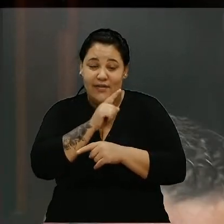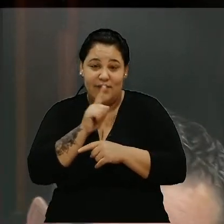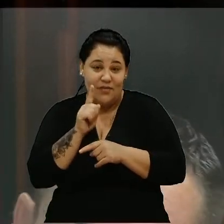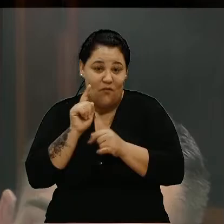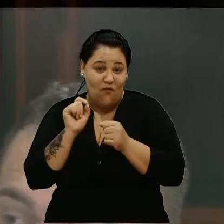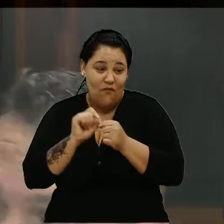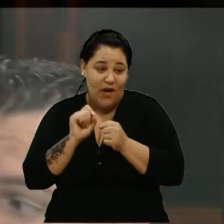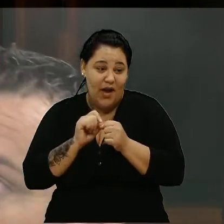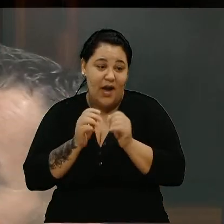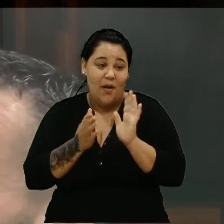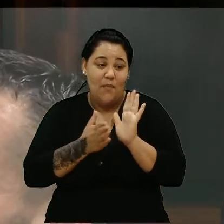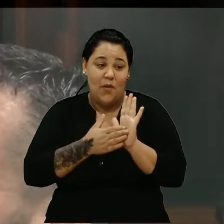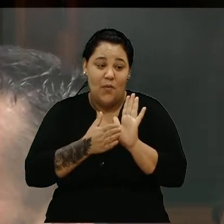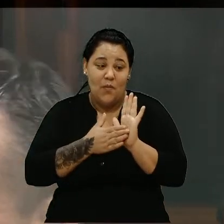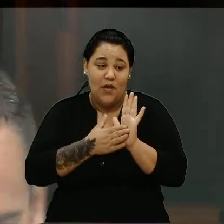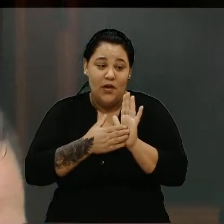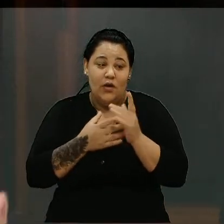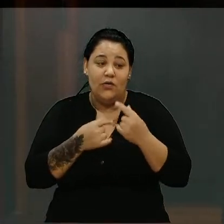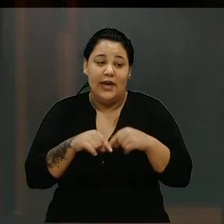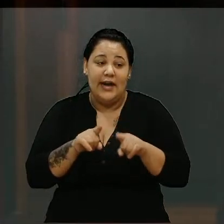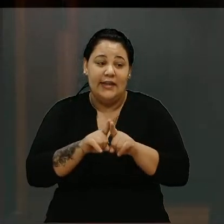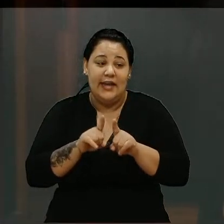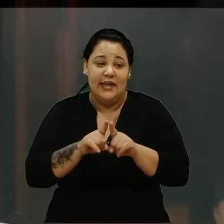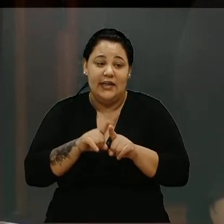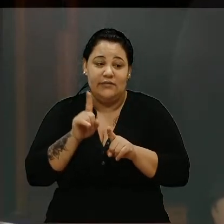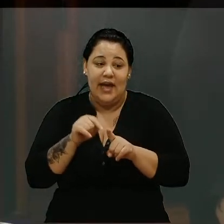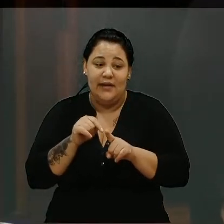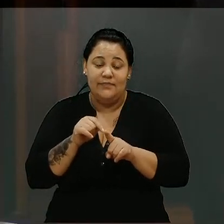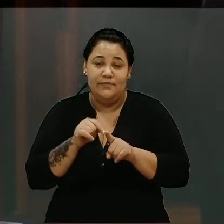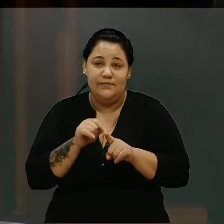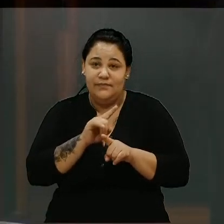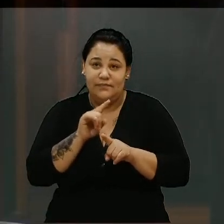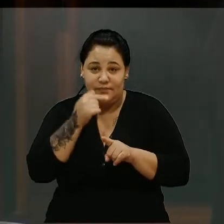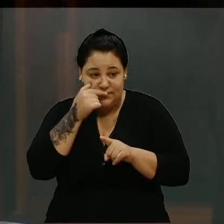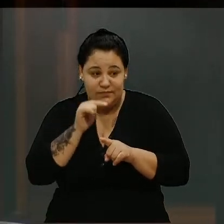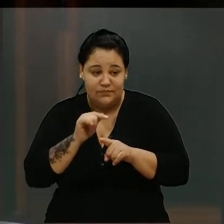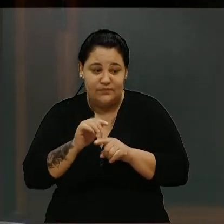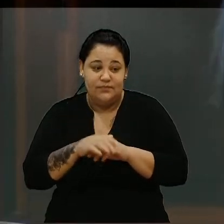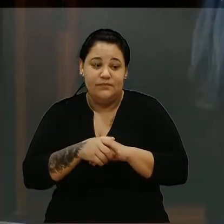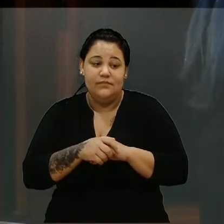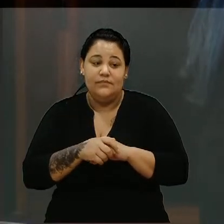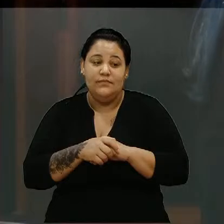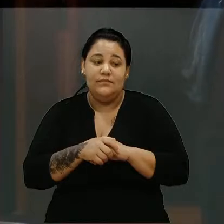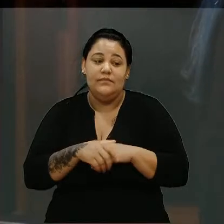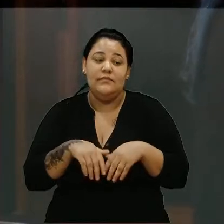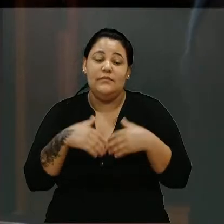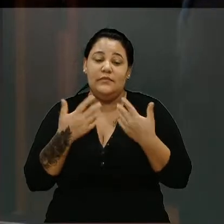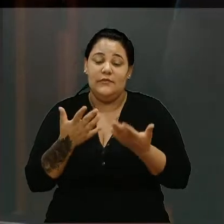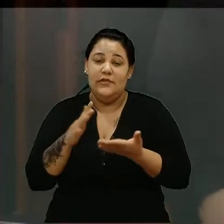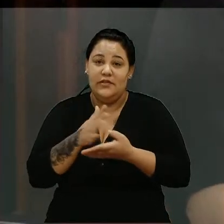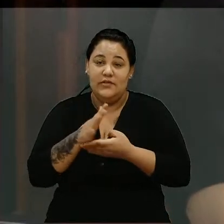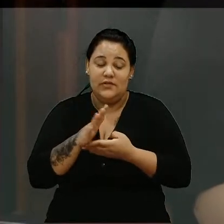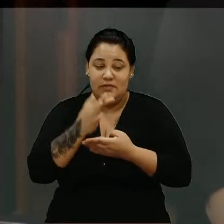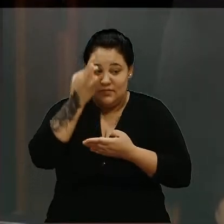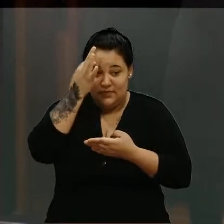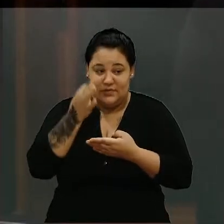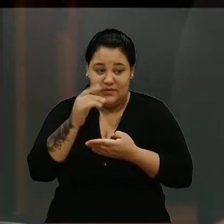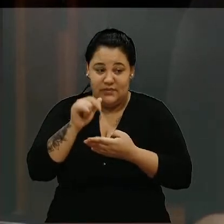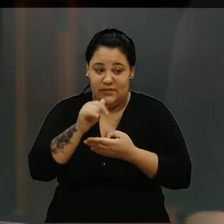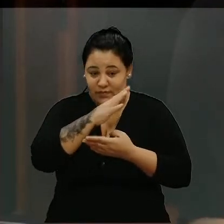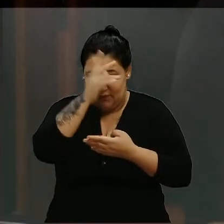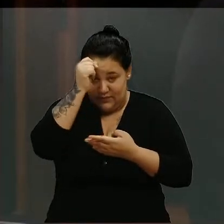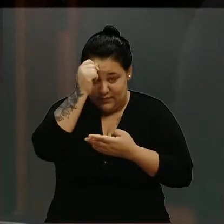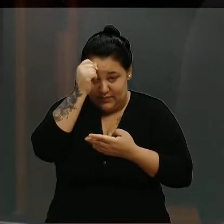uma percepção de que deve fazer aquele serviço, não vai acontecer, né? Então, muitas vezes, o entendimento tem que ser da Prefeitura Municipal, só